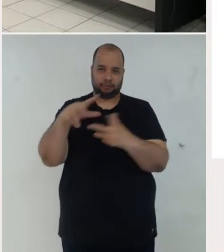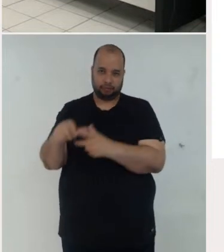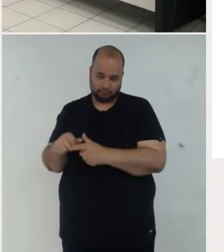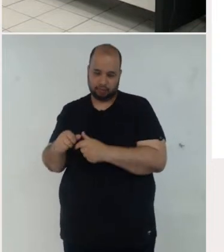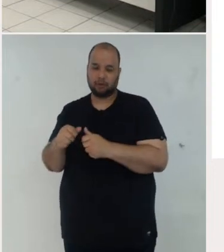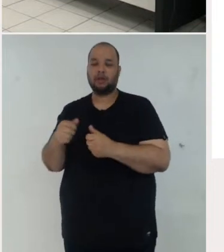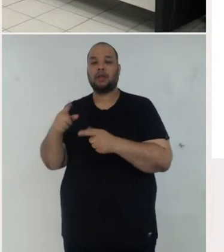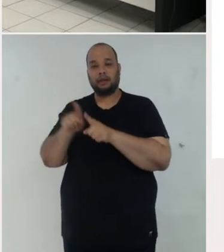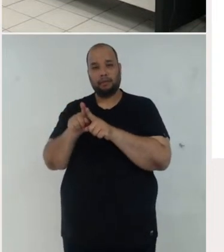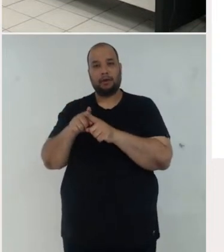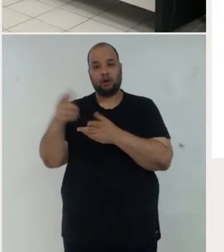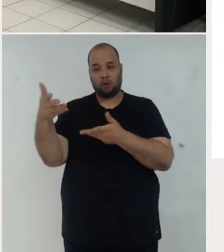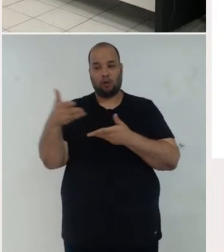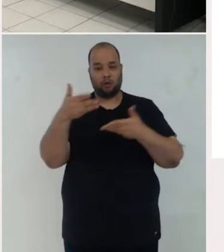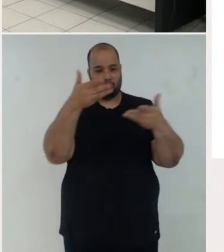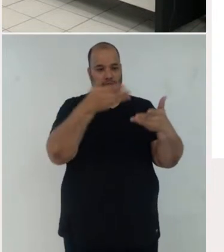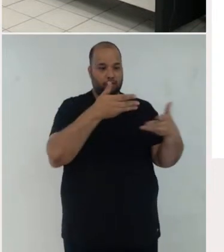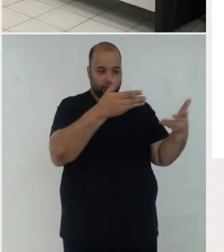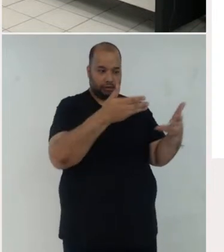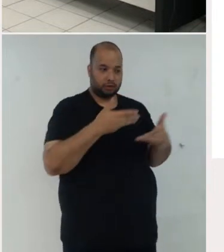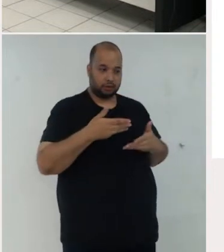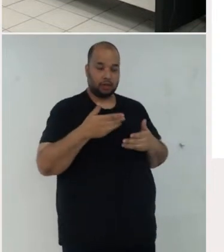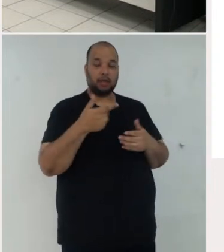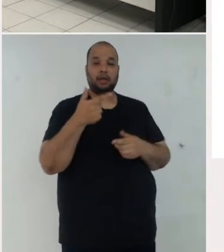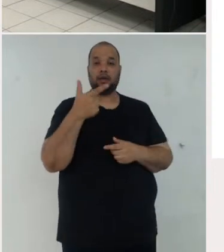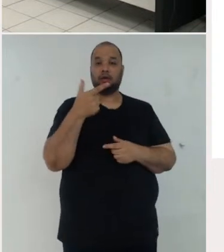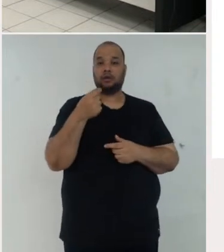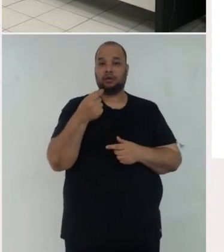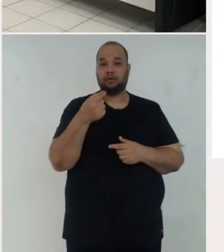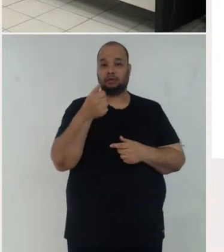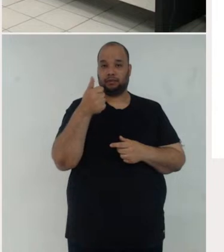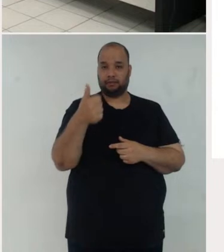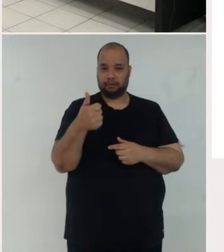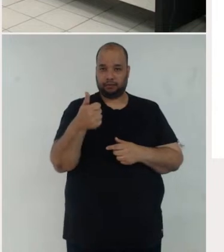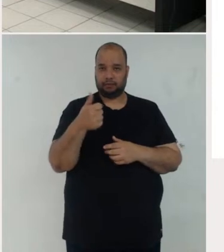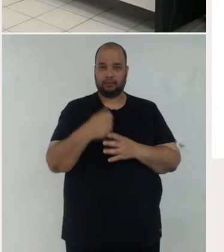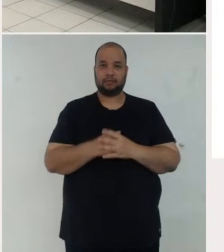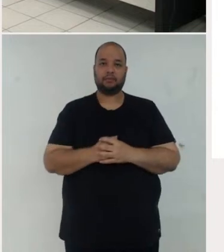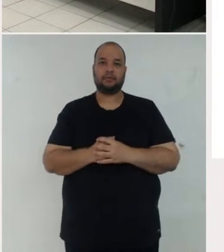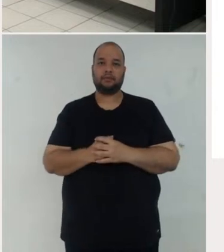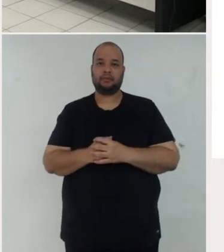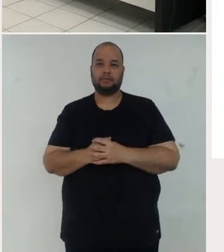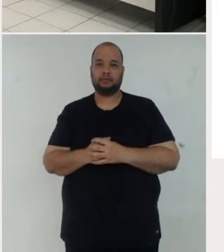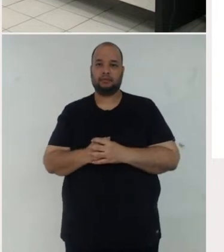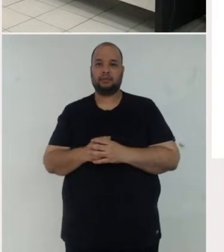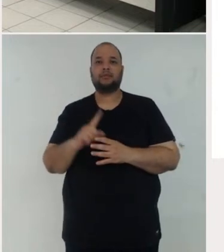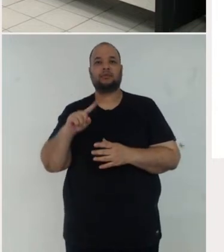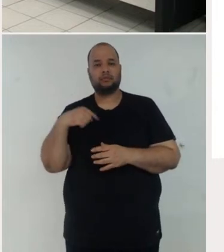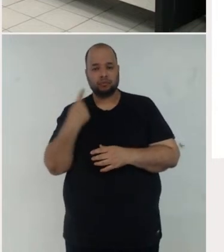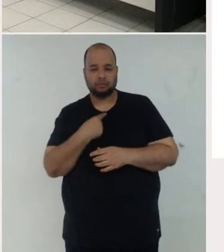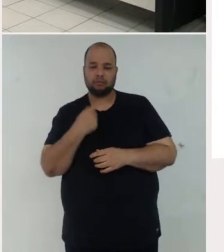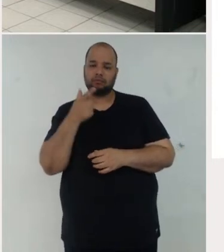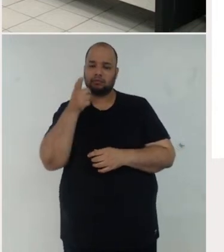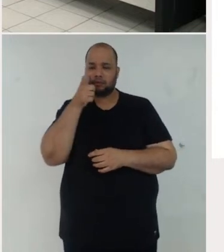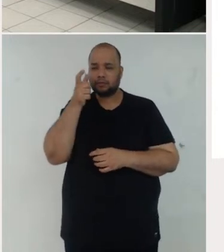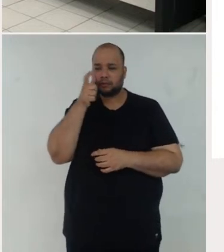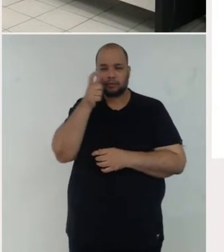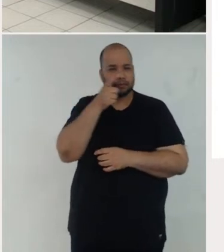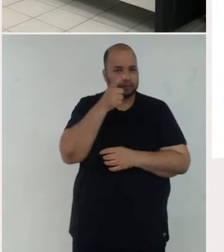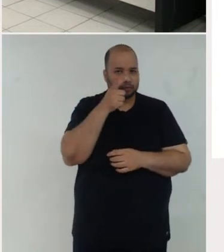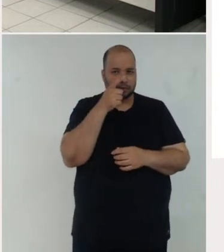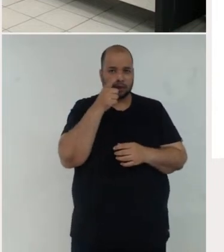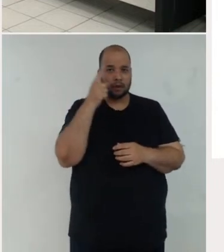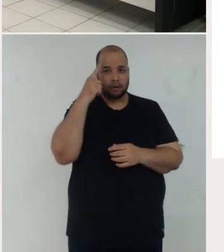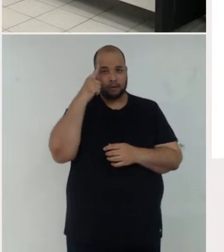e os convites. Até que, em 2001, nós, sempre acompanhando as tendências, a gente resolveu começar